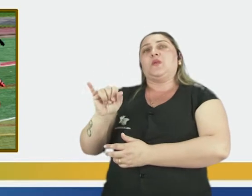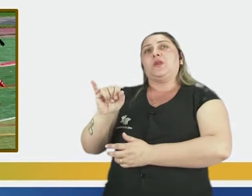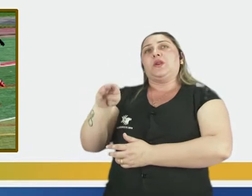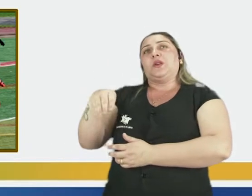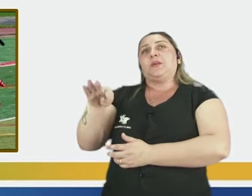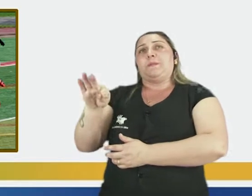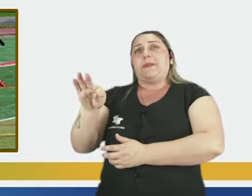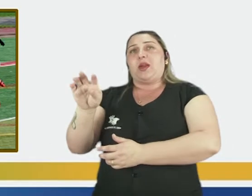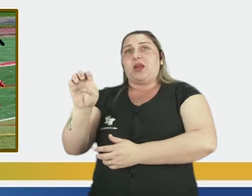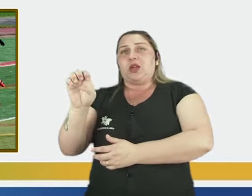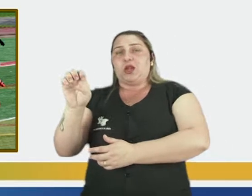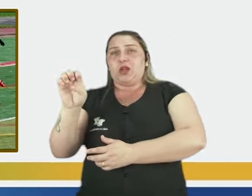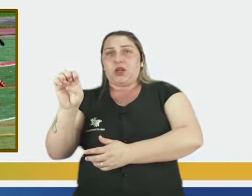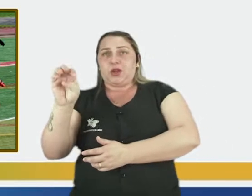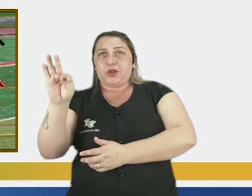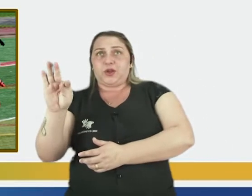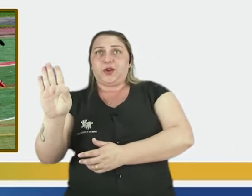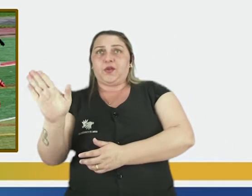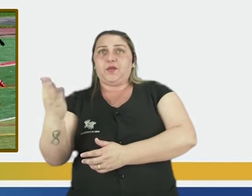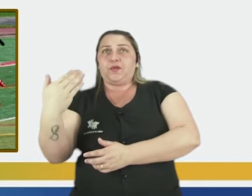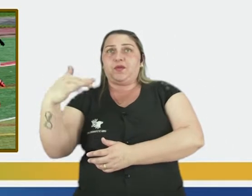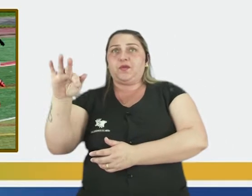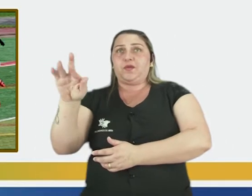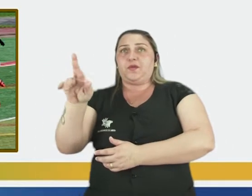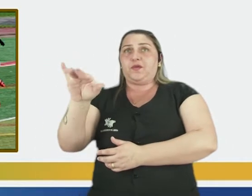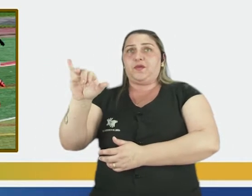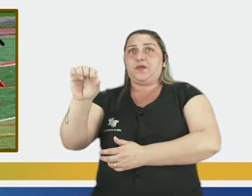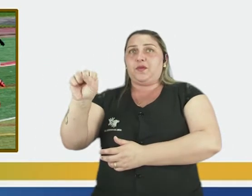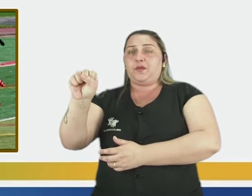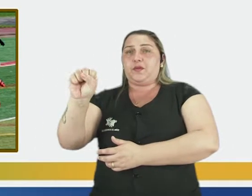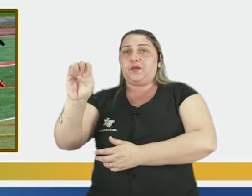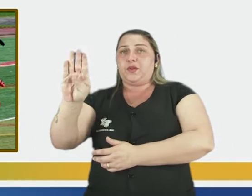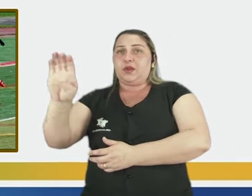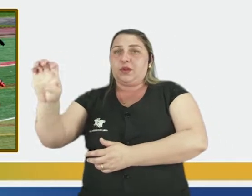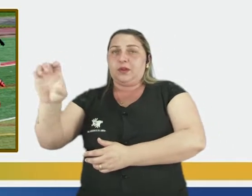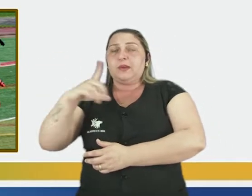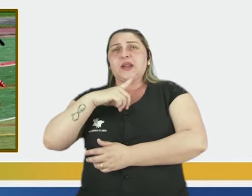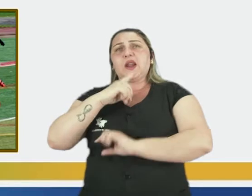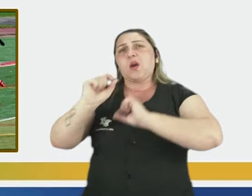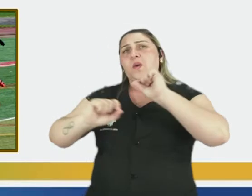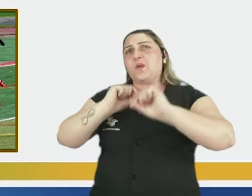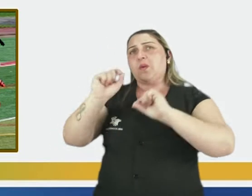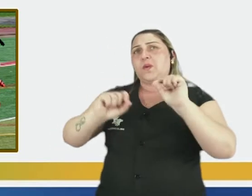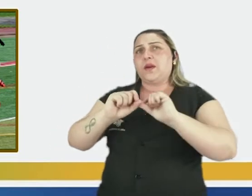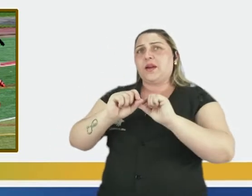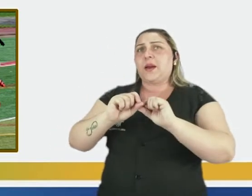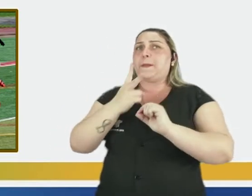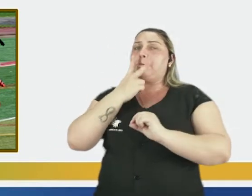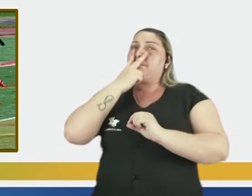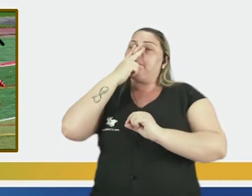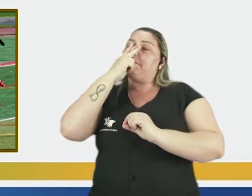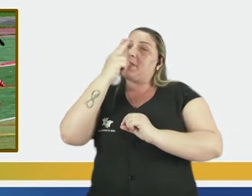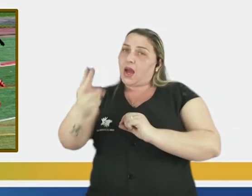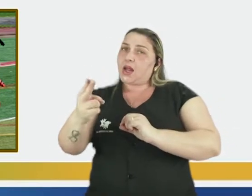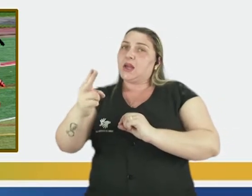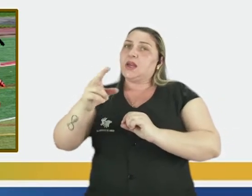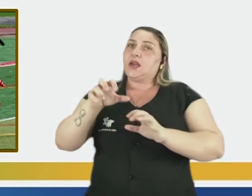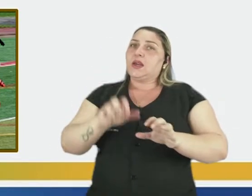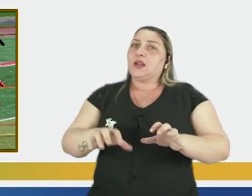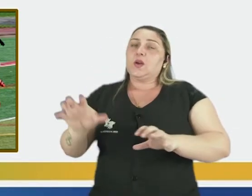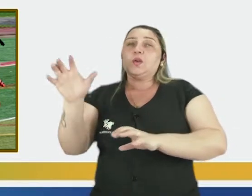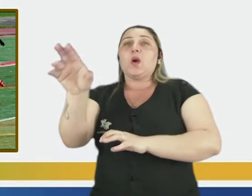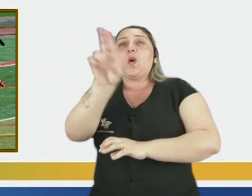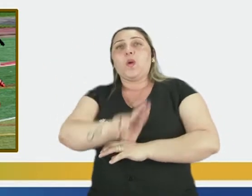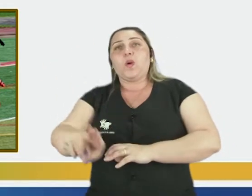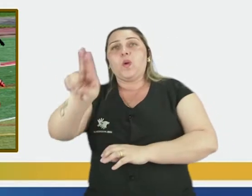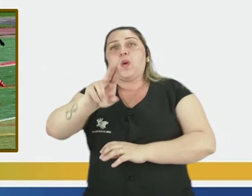se é assim que pronuncia. Mas o Ultimate Frisbee, ele tem uma pegada muito parecida com o handebol, só que ele